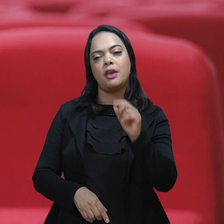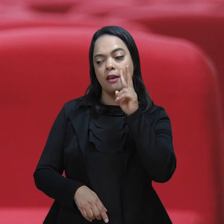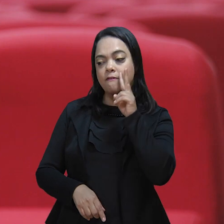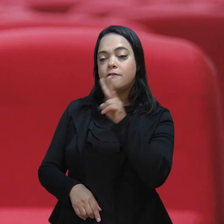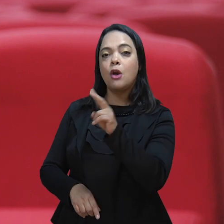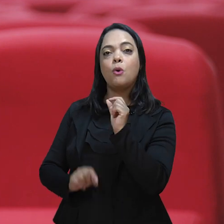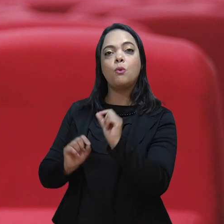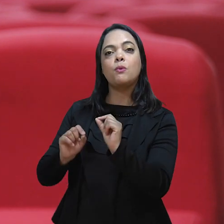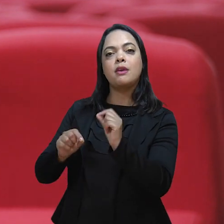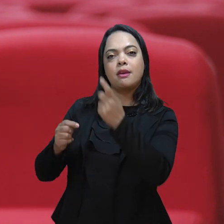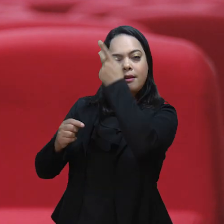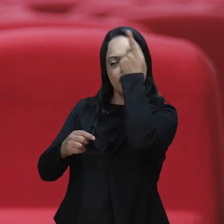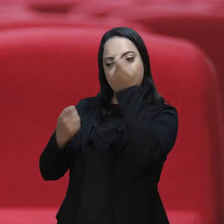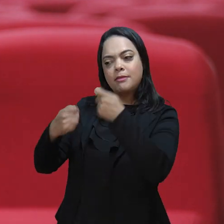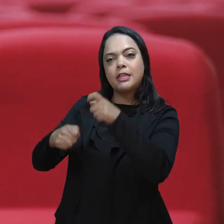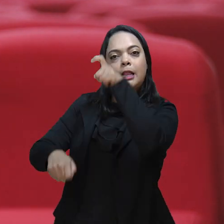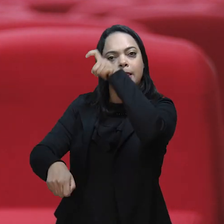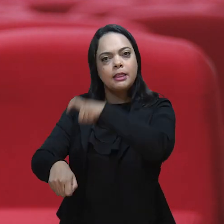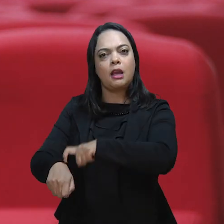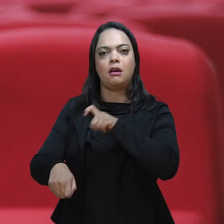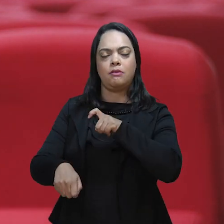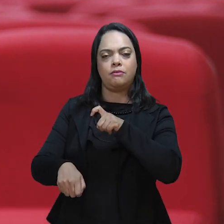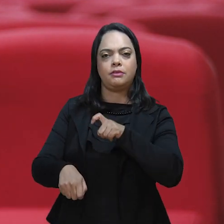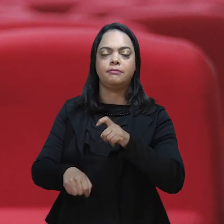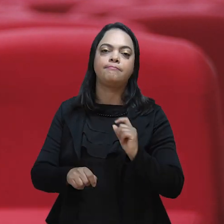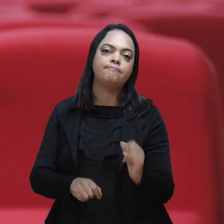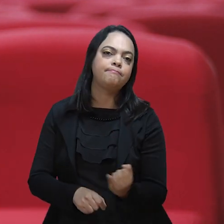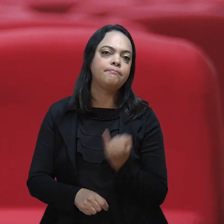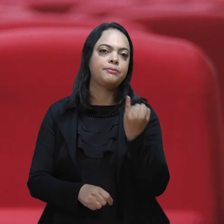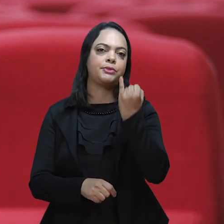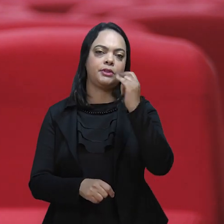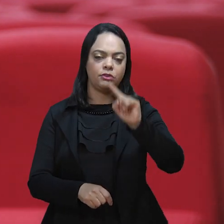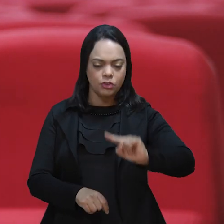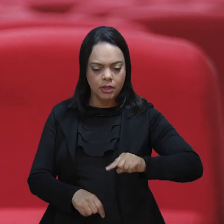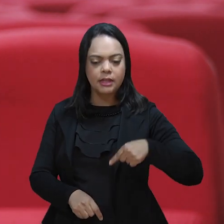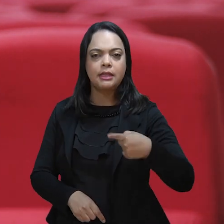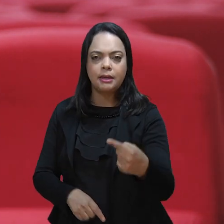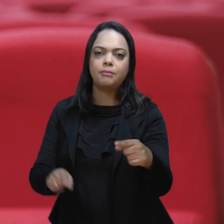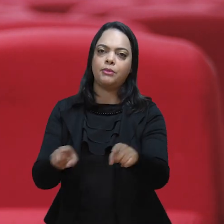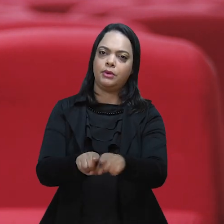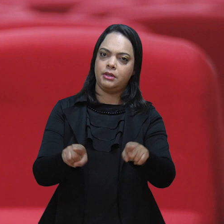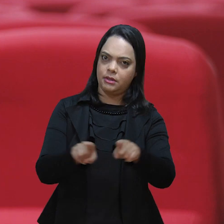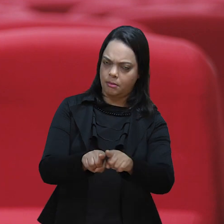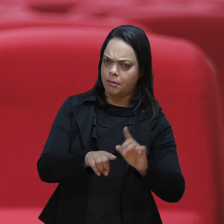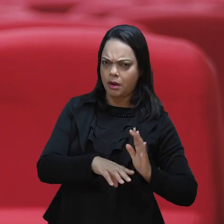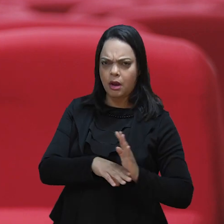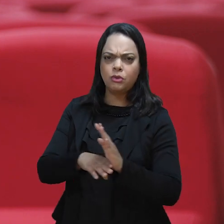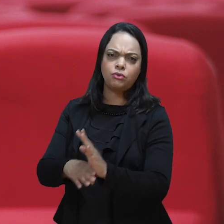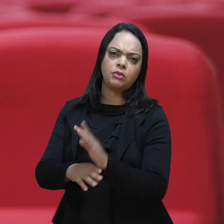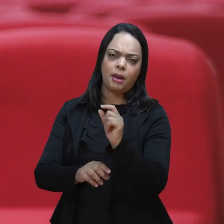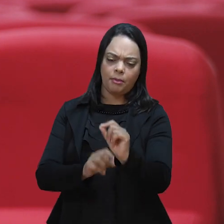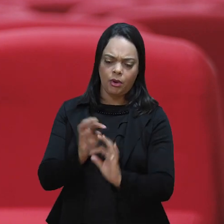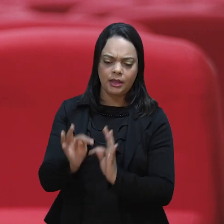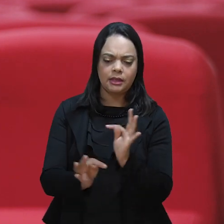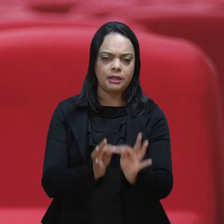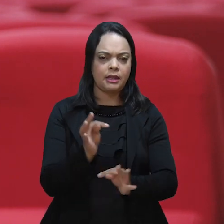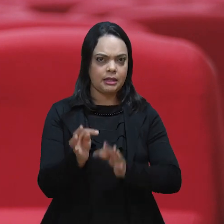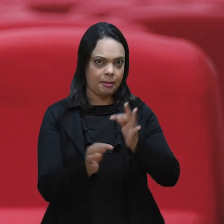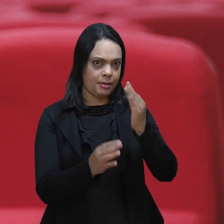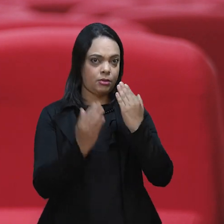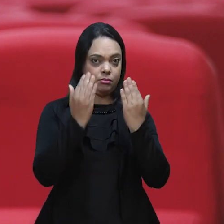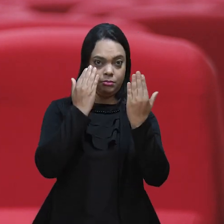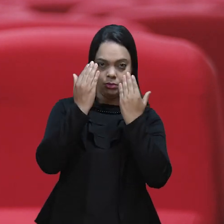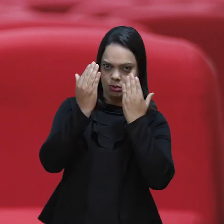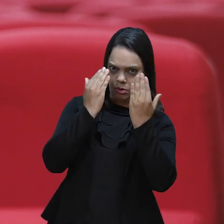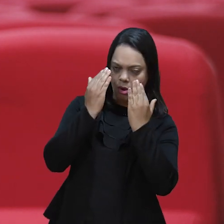pessoa precisa naquele momento. Mas é muito importante depois atuar para tanto fazer esse tratamento psíquico da